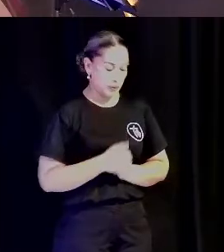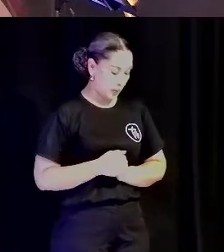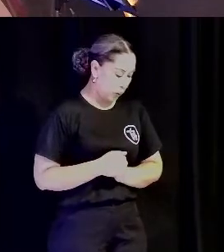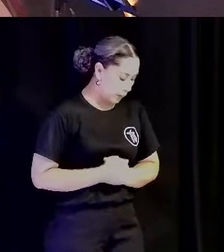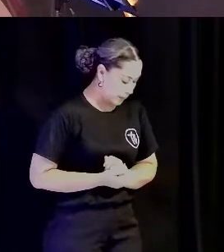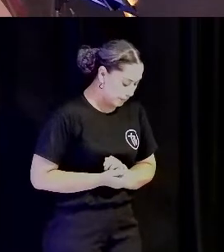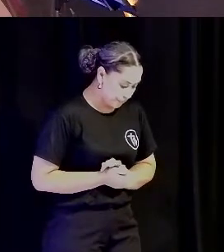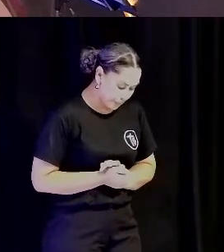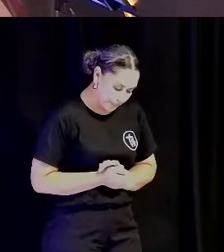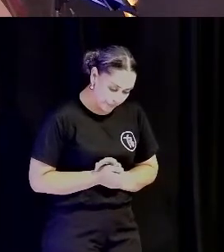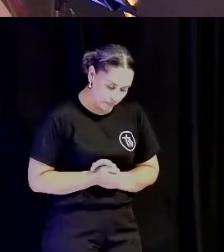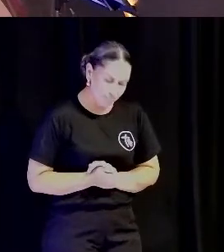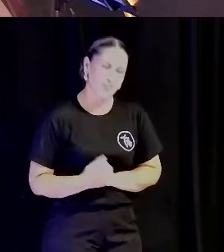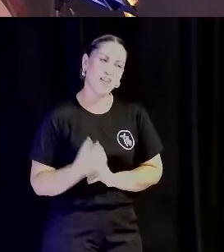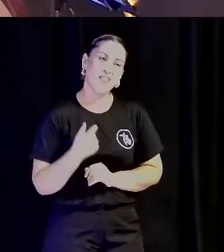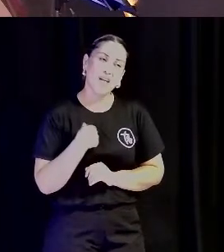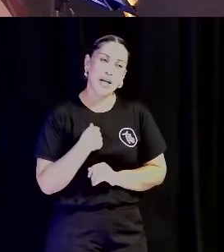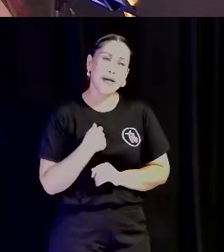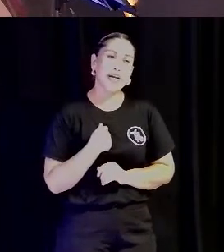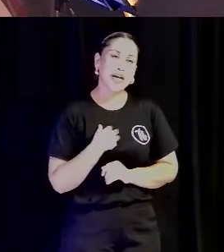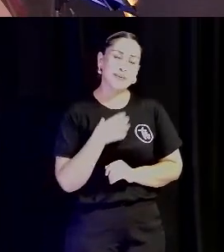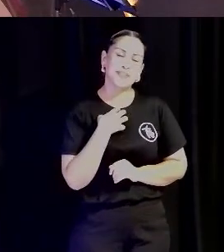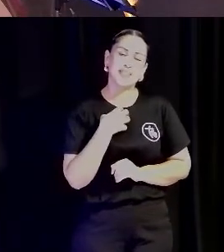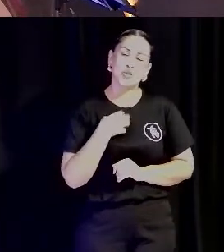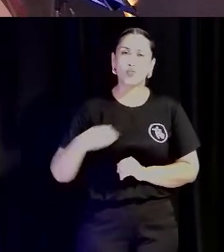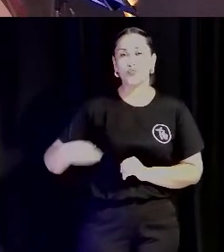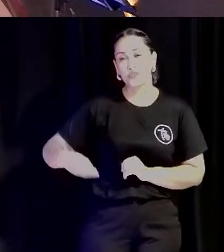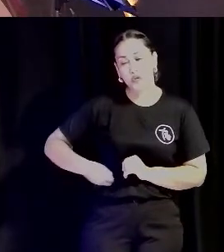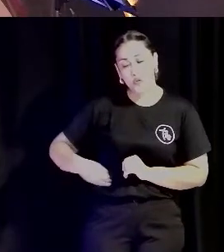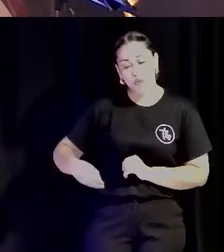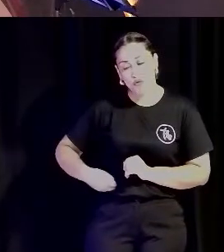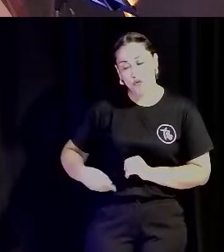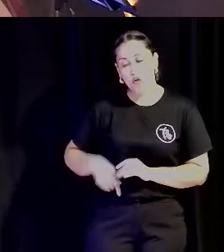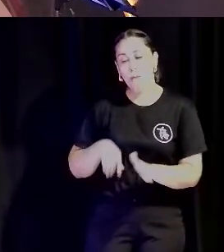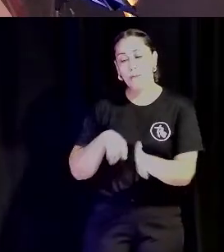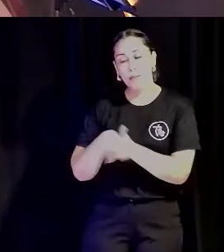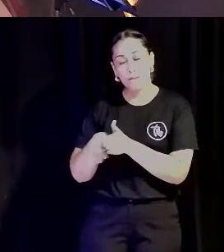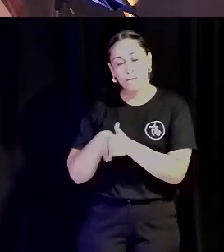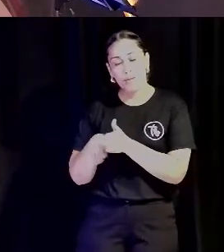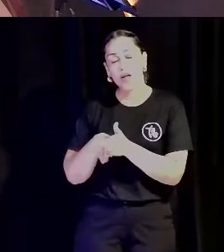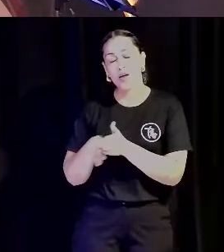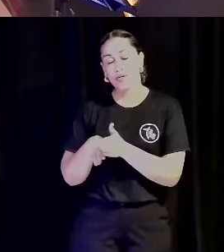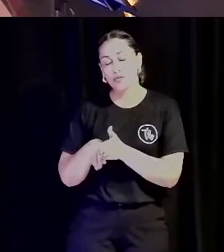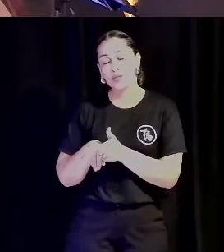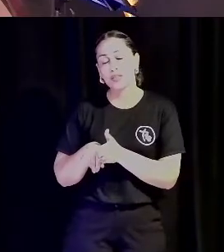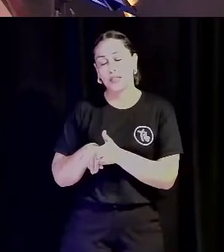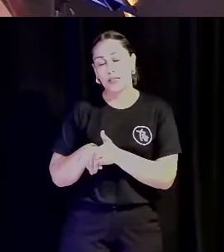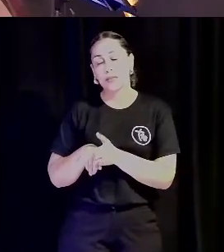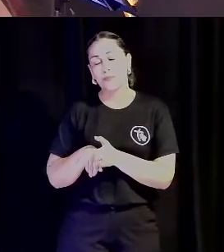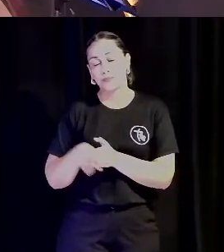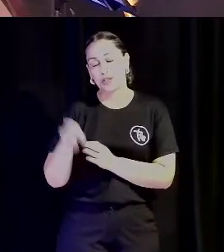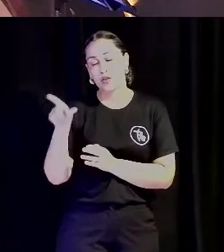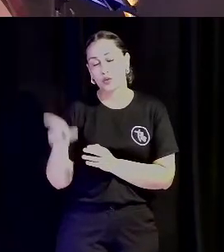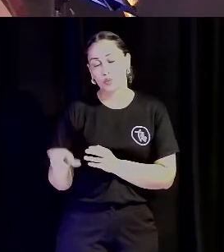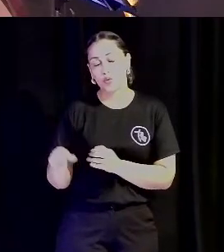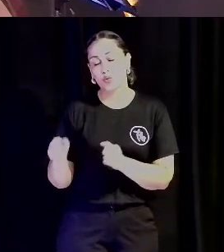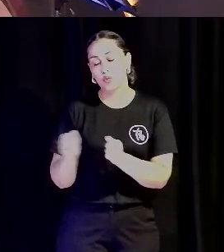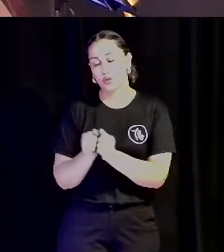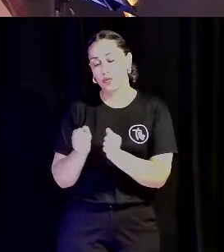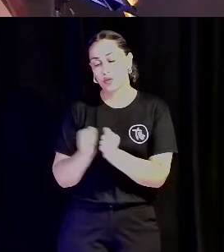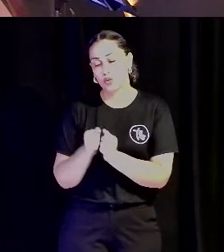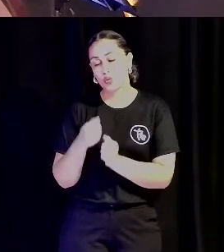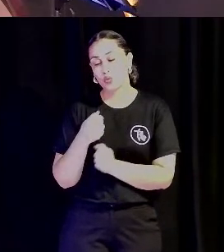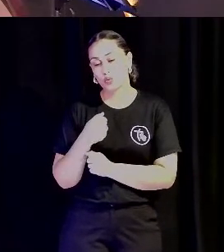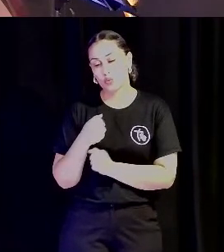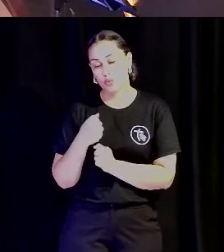Estava ainda com um pouquinho de fome. E aí perguntei aos meus companheiros de viagem. E aí, eu estou